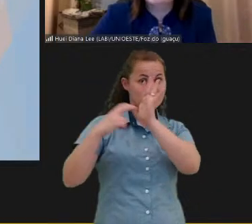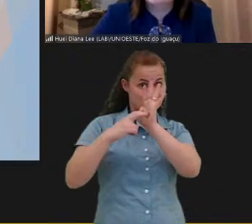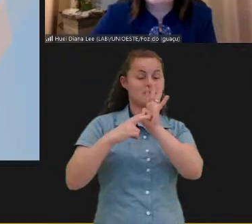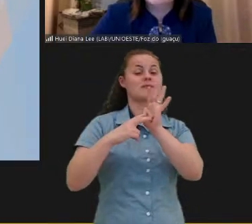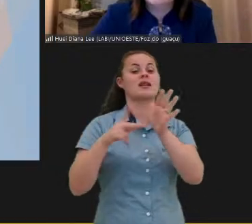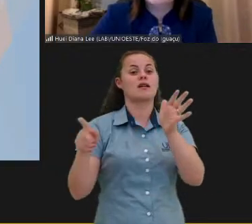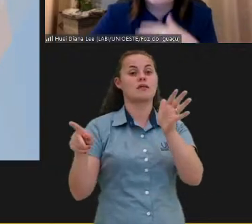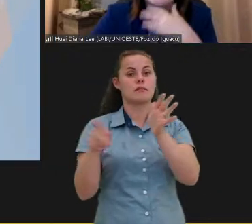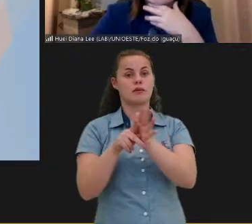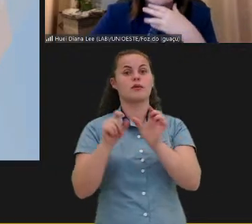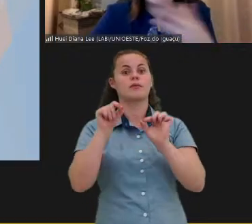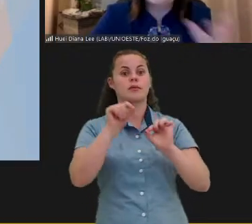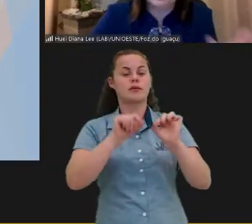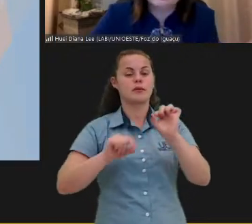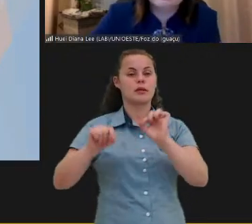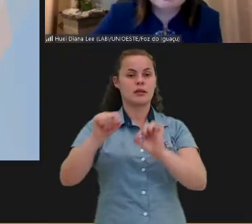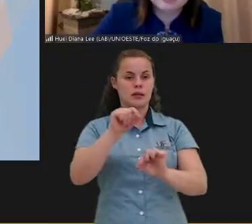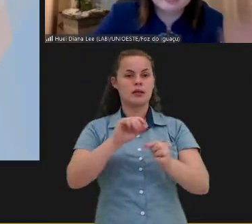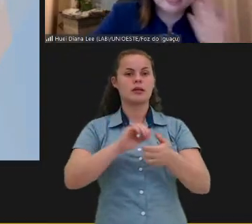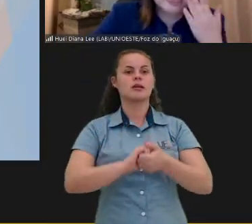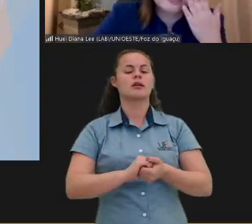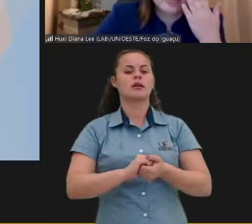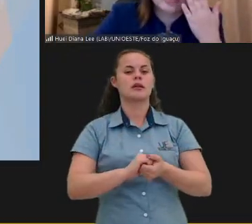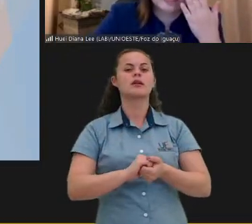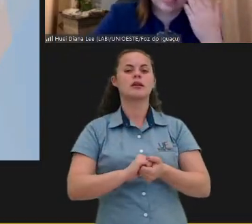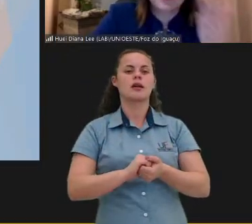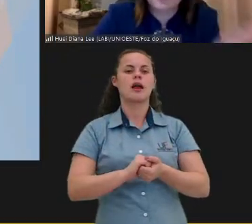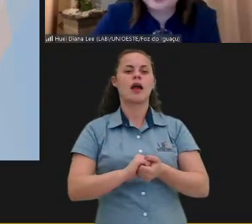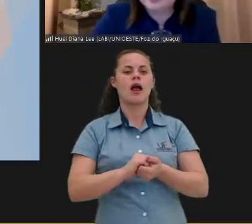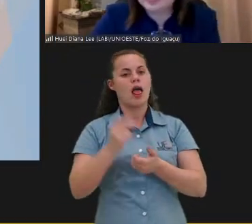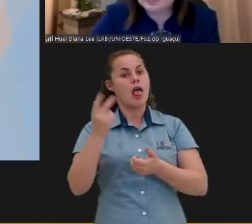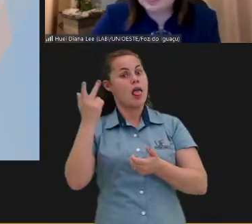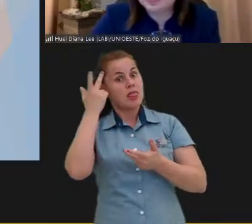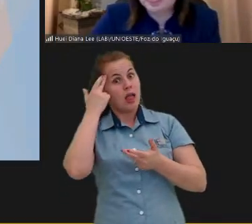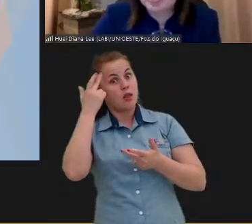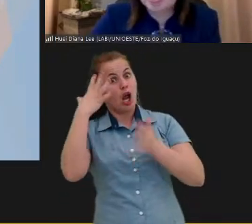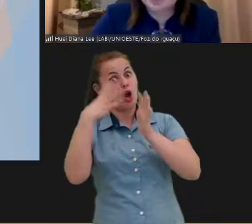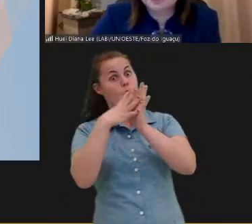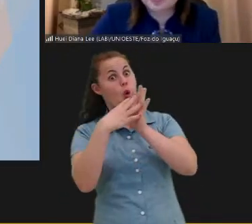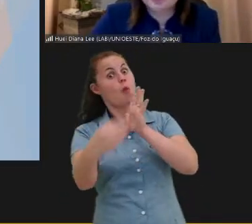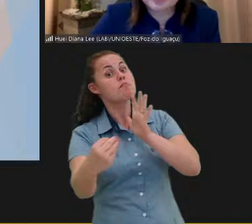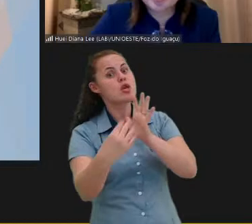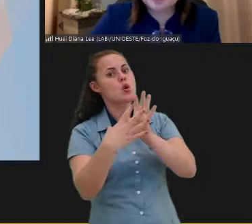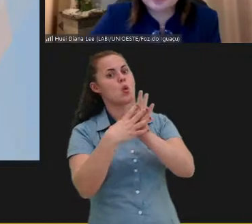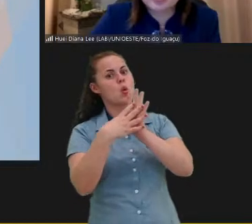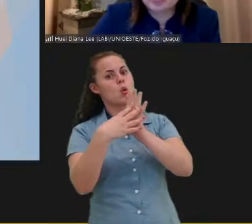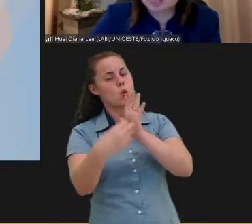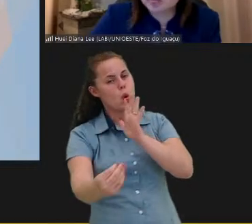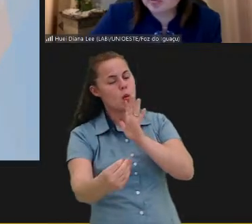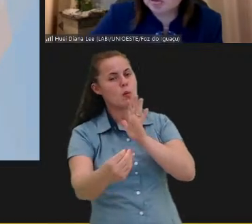inspirada, ela derivou da inteligência natural, eu comentei de alguns